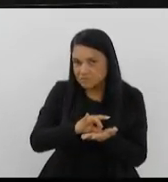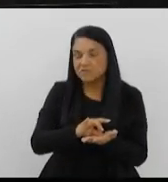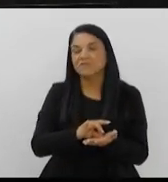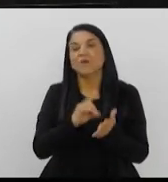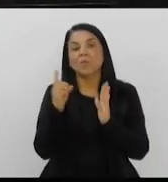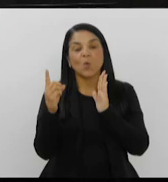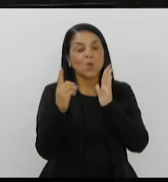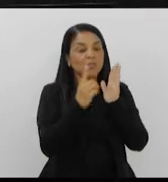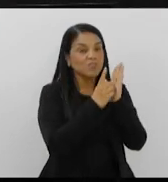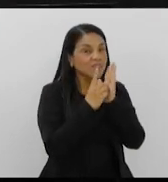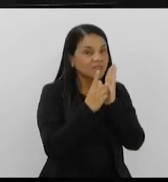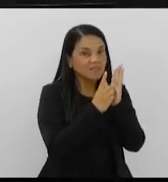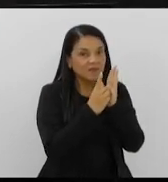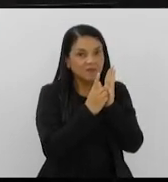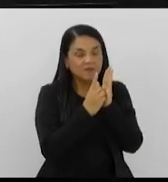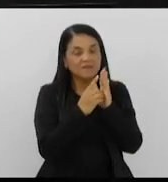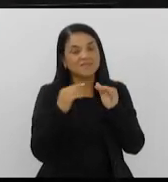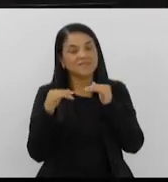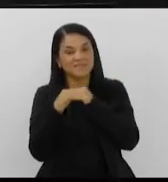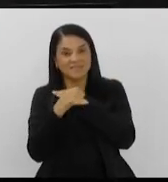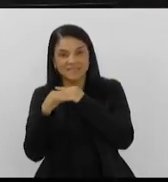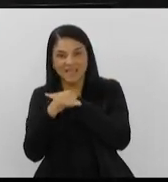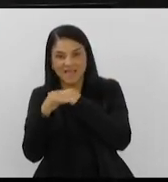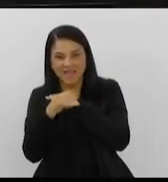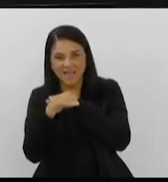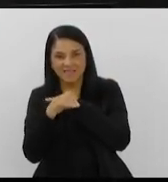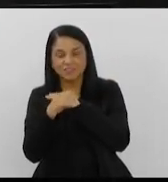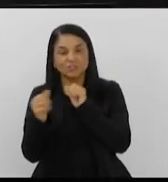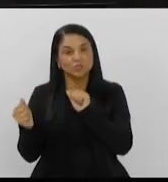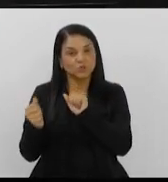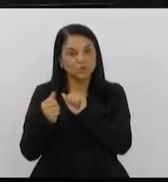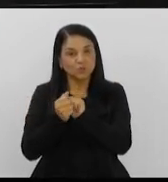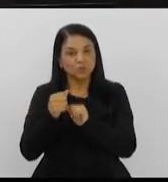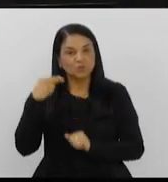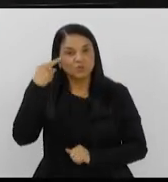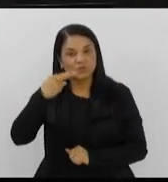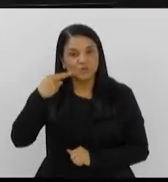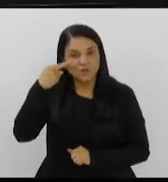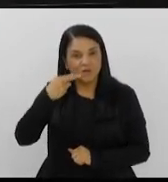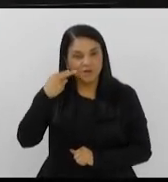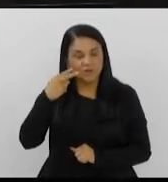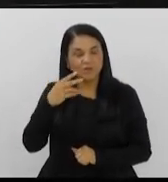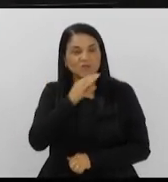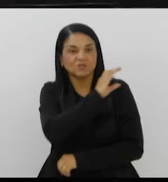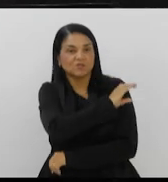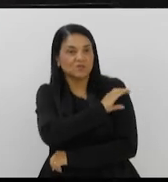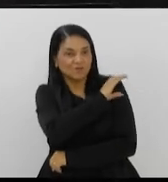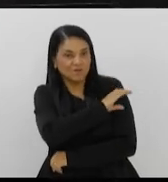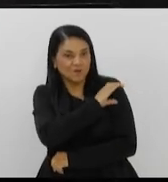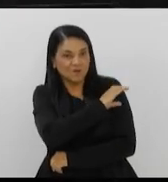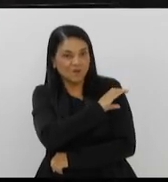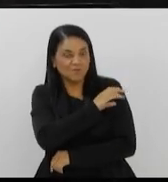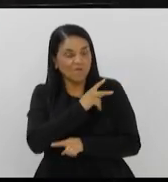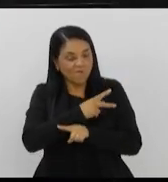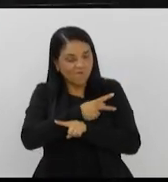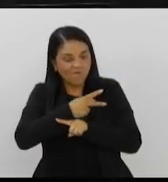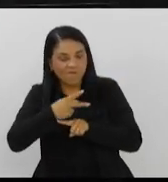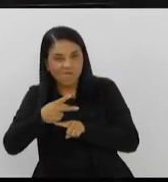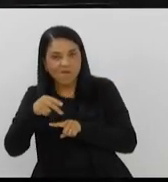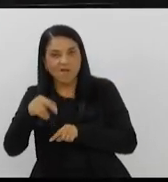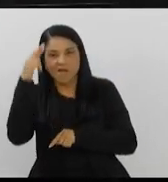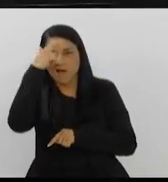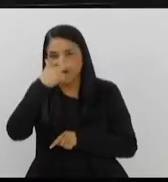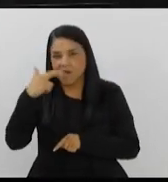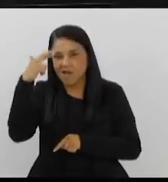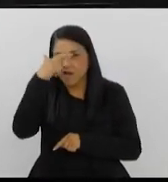levar o Detran para a cidade de Campos. Vamos aqui juntar com os vereadores de Campos e deputados ir lá no depósito da Secretaria de